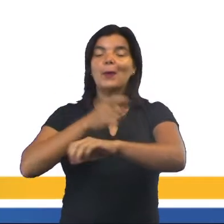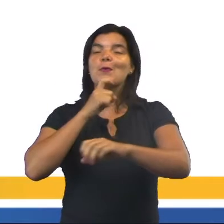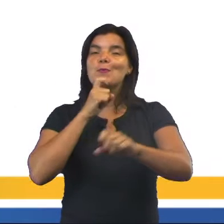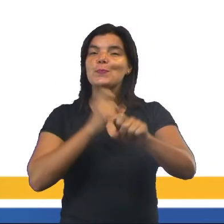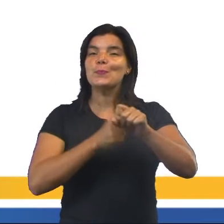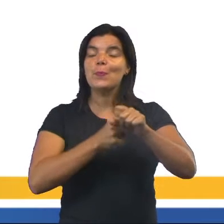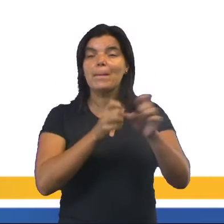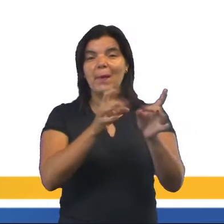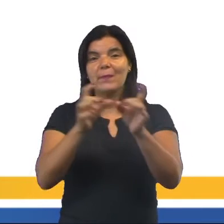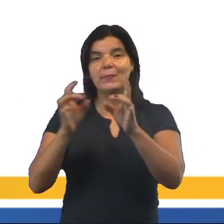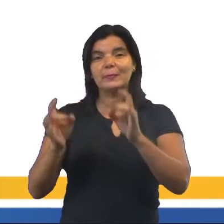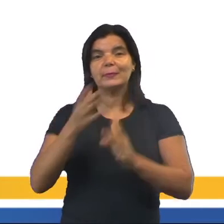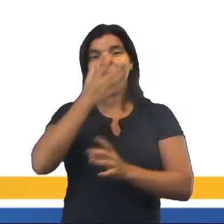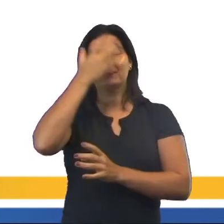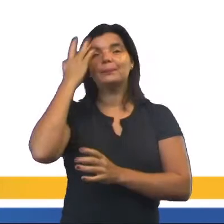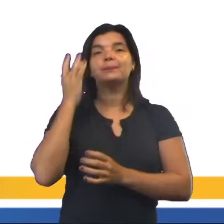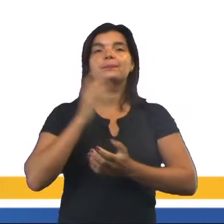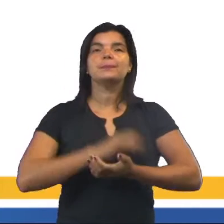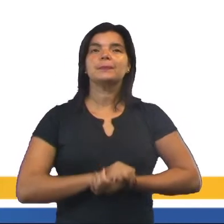para as pessoas.